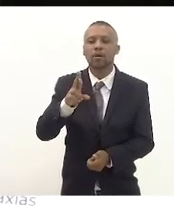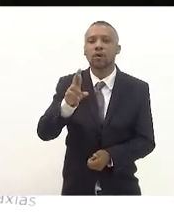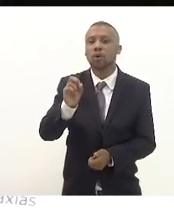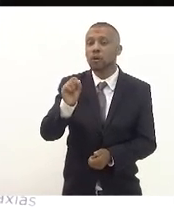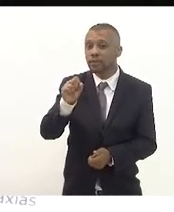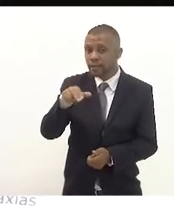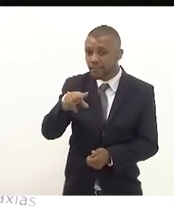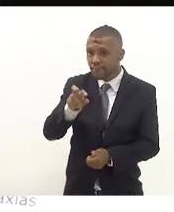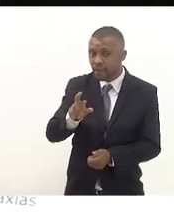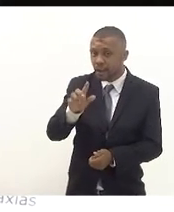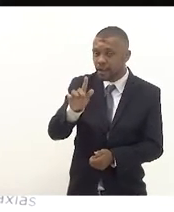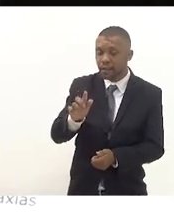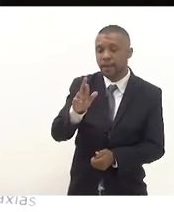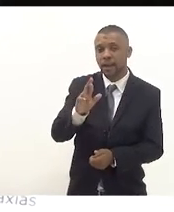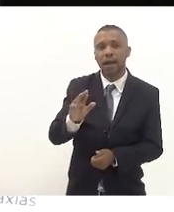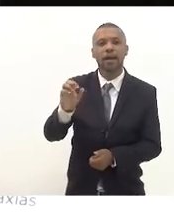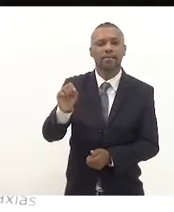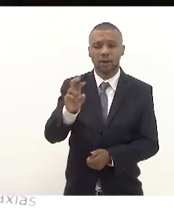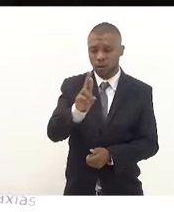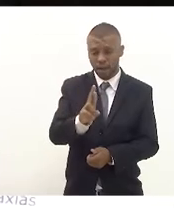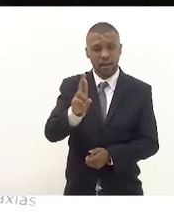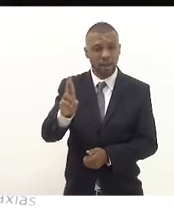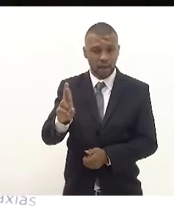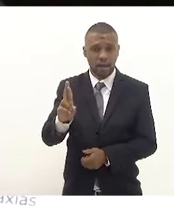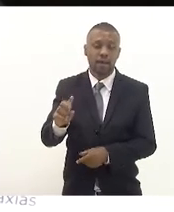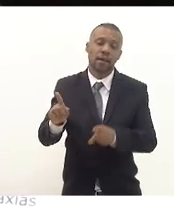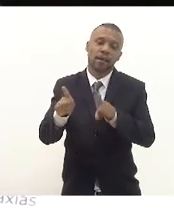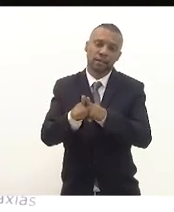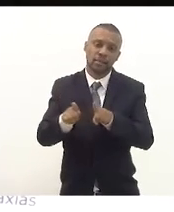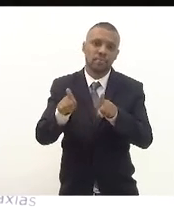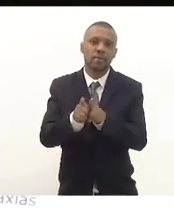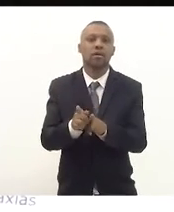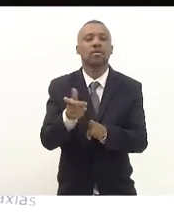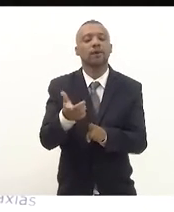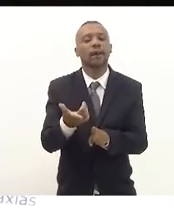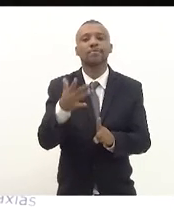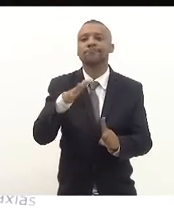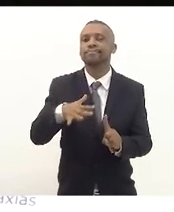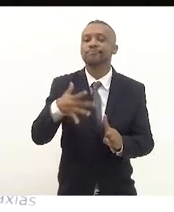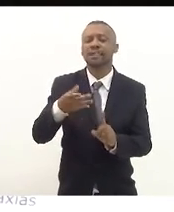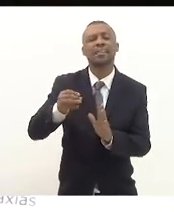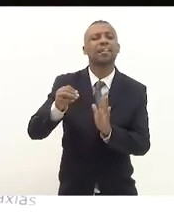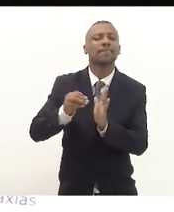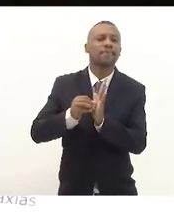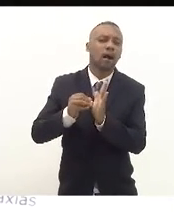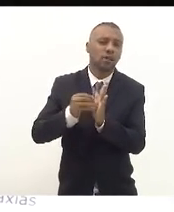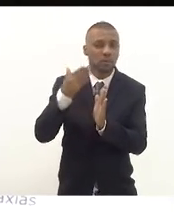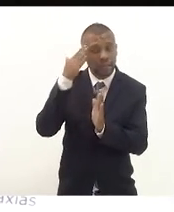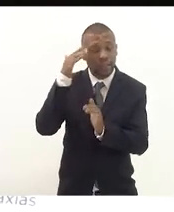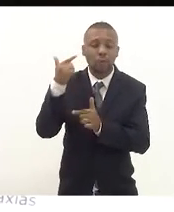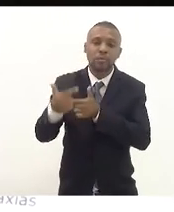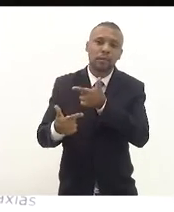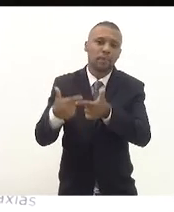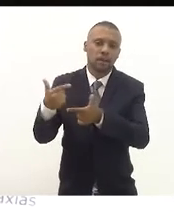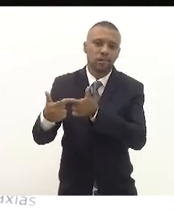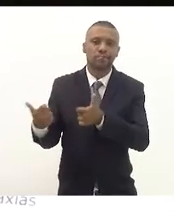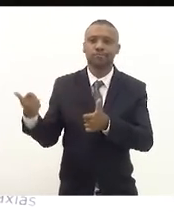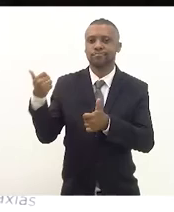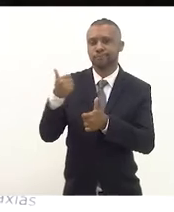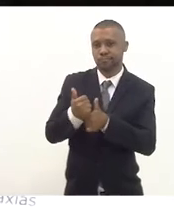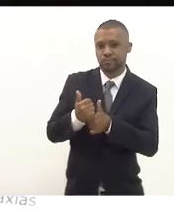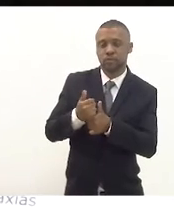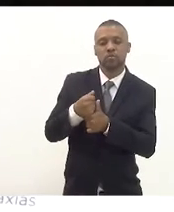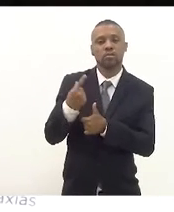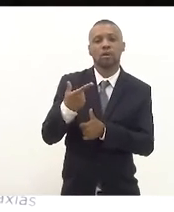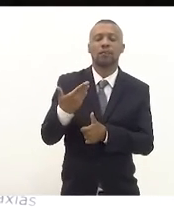rosenverg Reis e também aqui vou almoçar até na ausência mesmo ou você está trabalhando por nós o